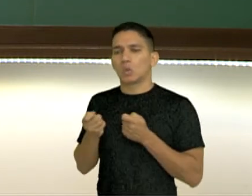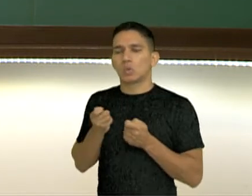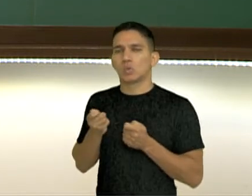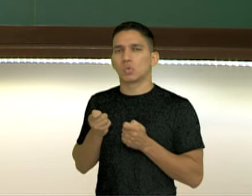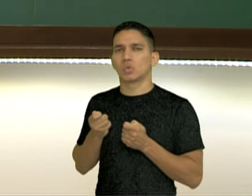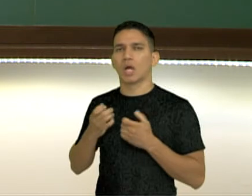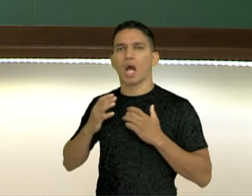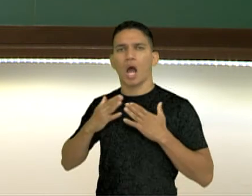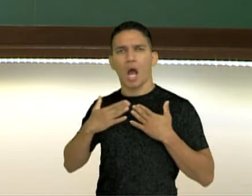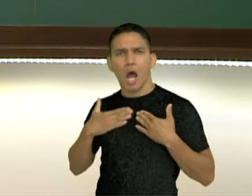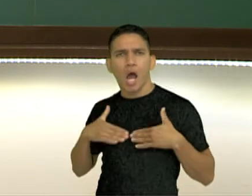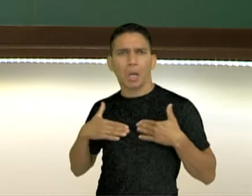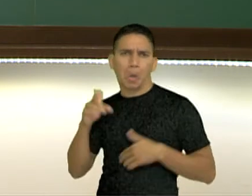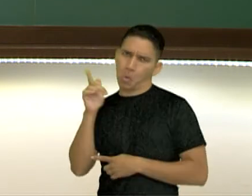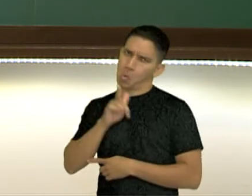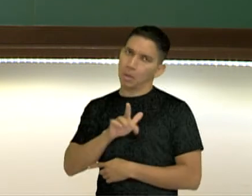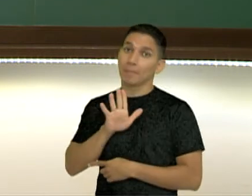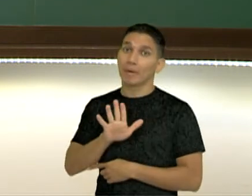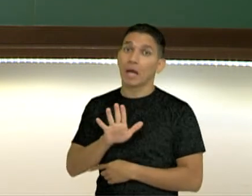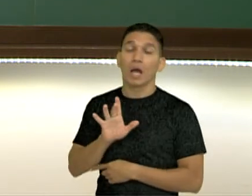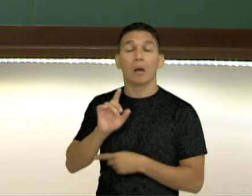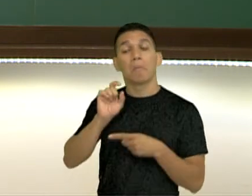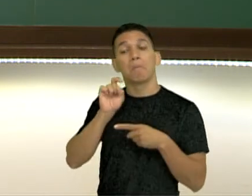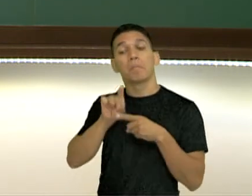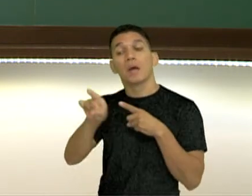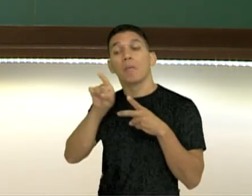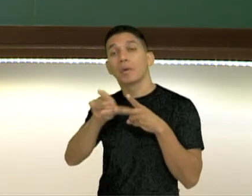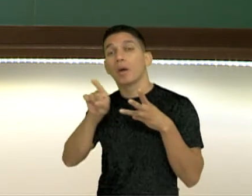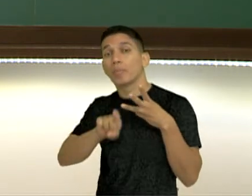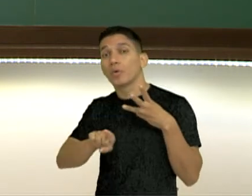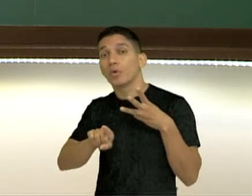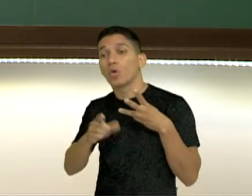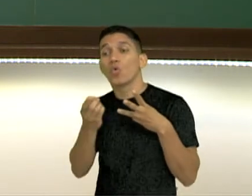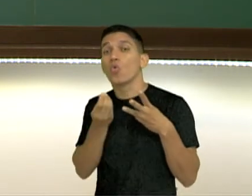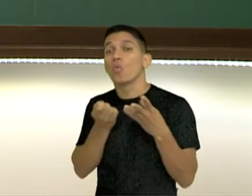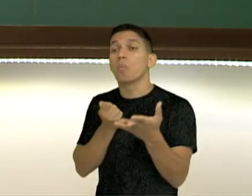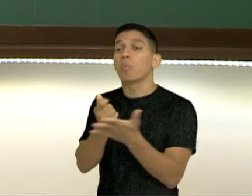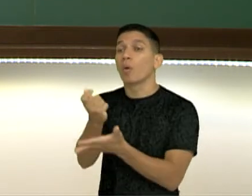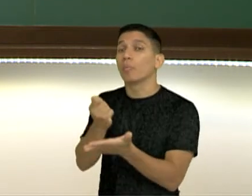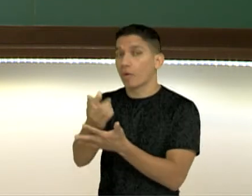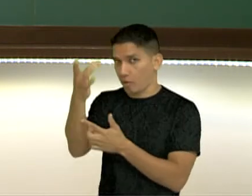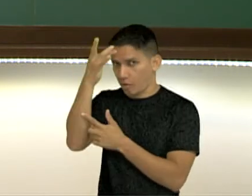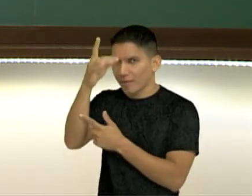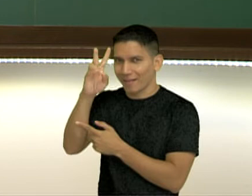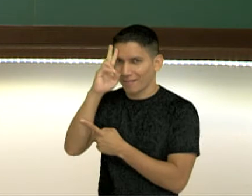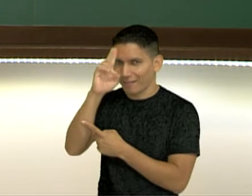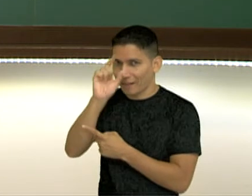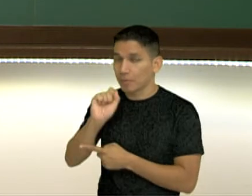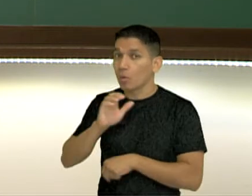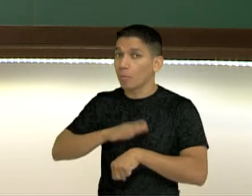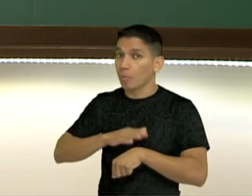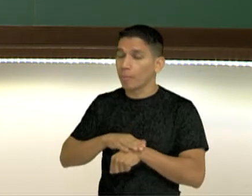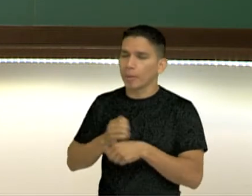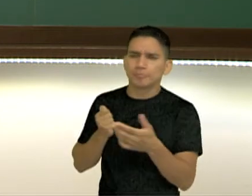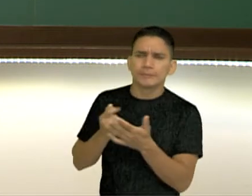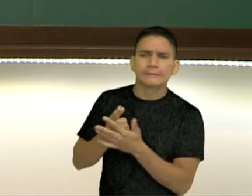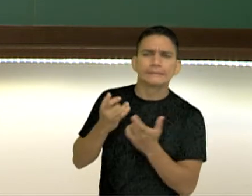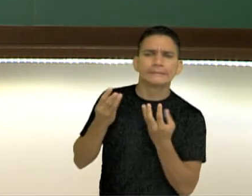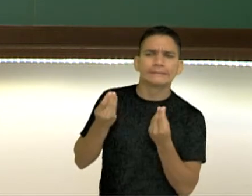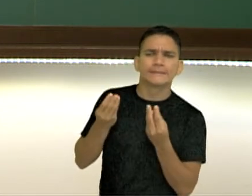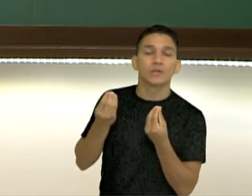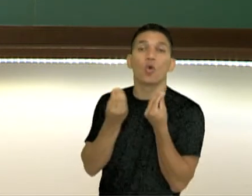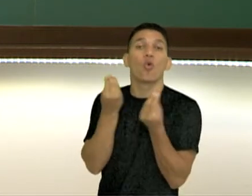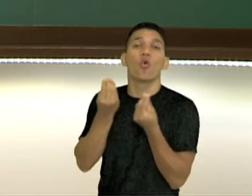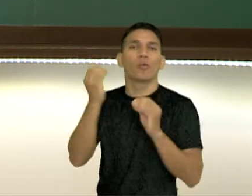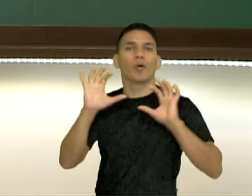aquelas perguntas do consumo consciente que eu passei para vocês. Vocês lembraram disso quando vocês pensaram na solução? Vamos ver aqui